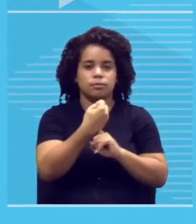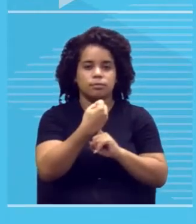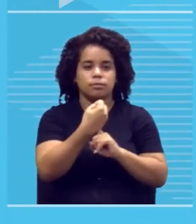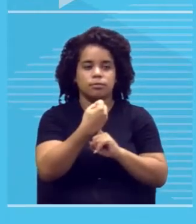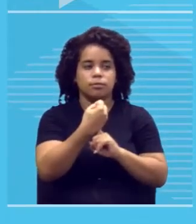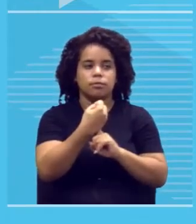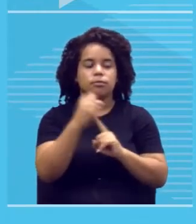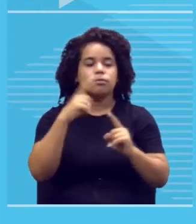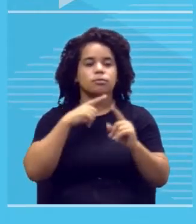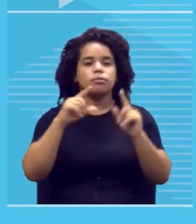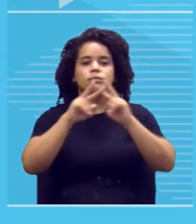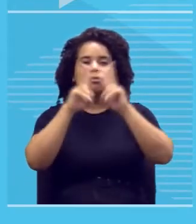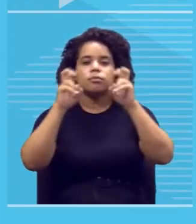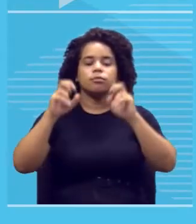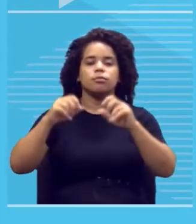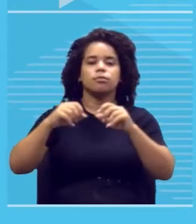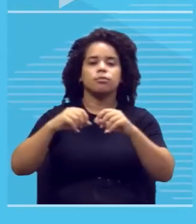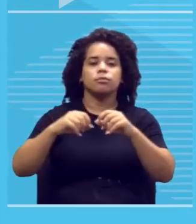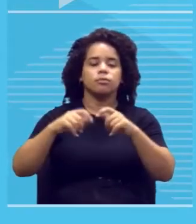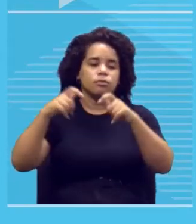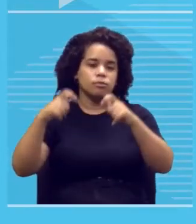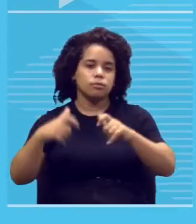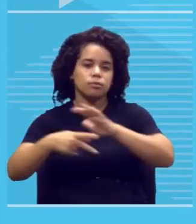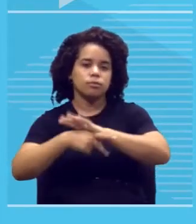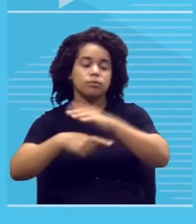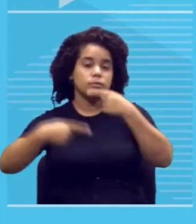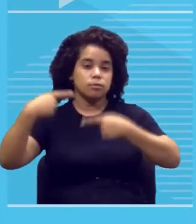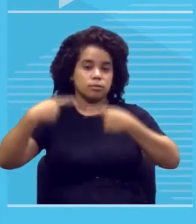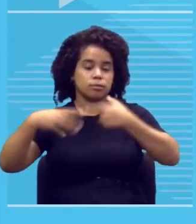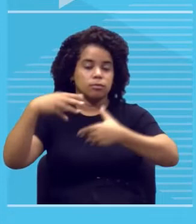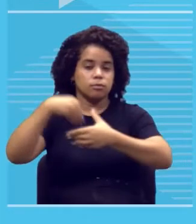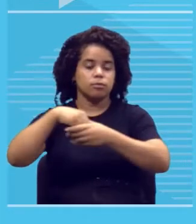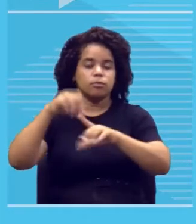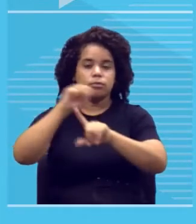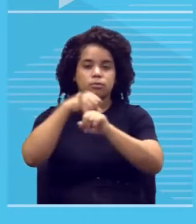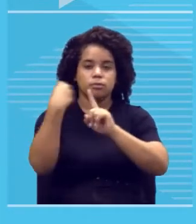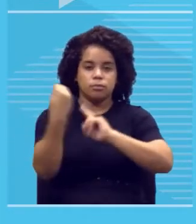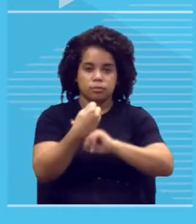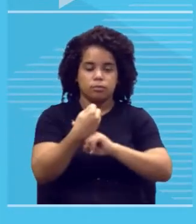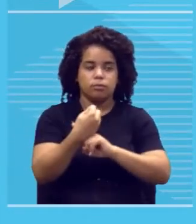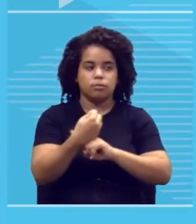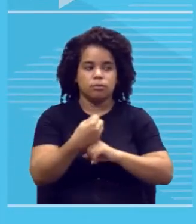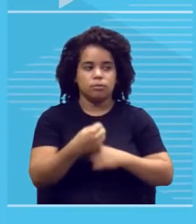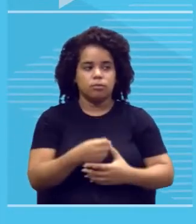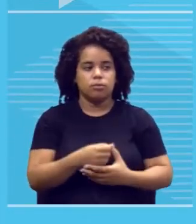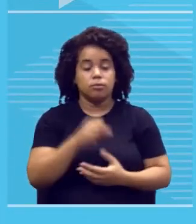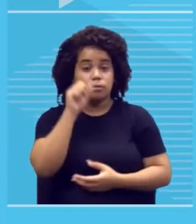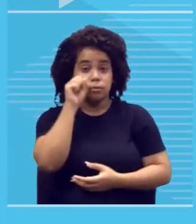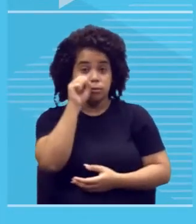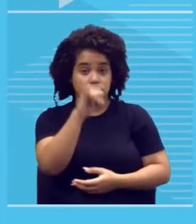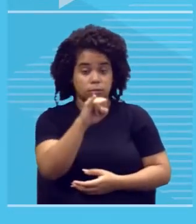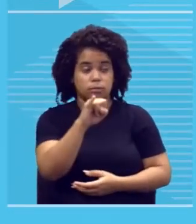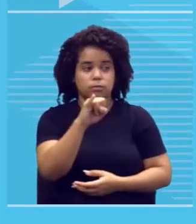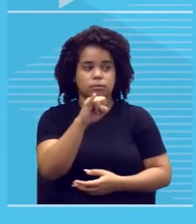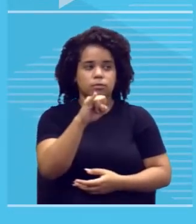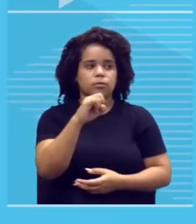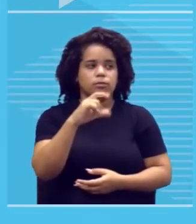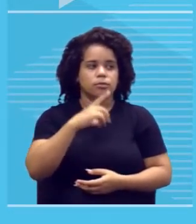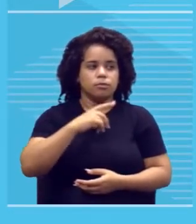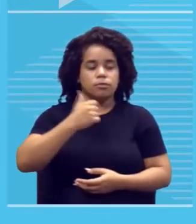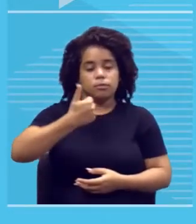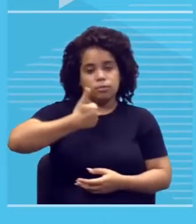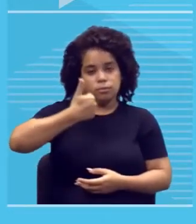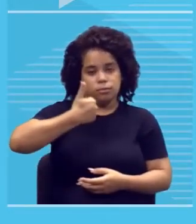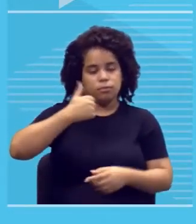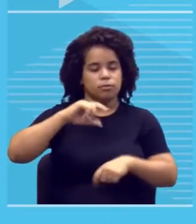o seu posicionamento político na sociedade Então se no primeiro momento